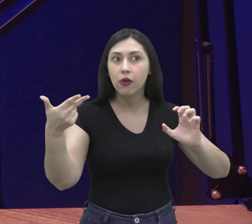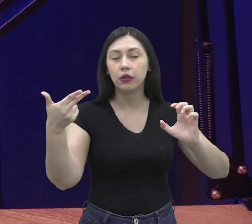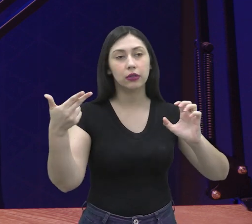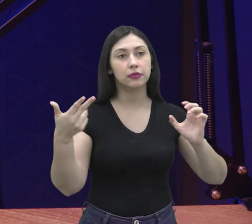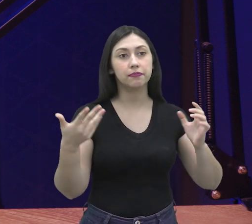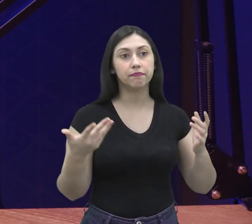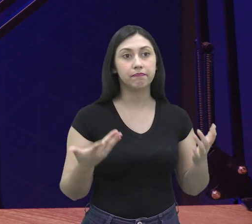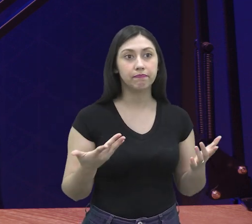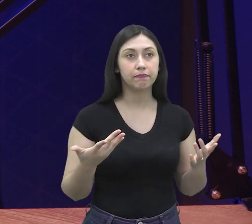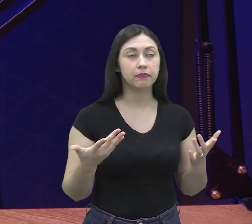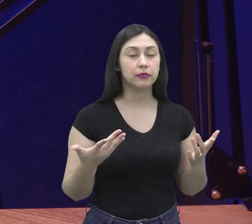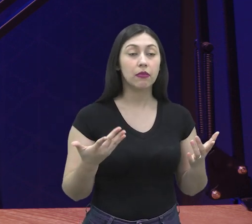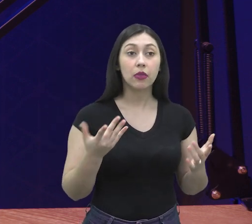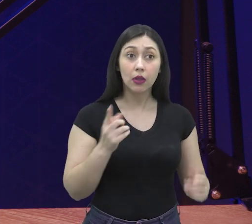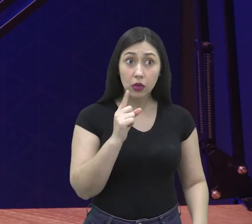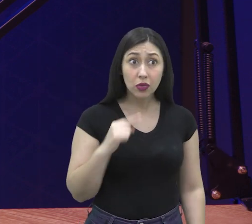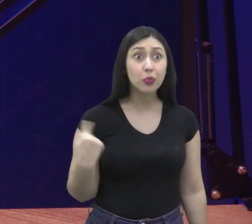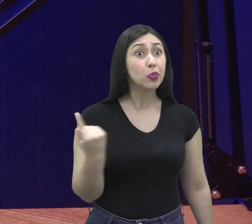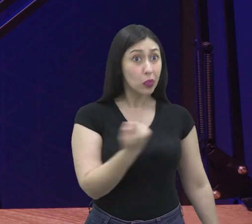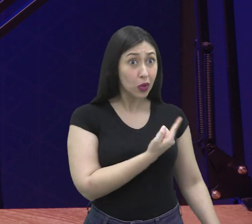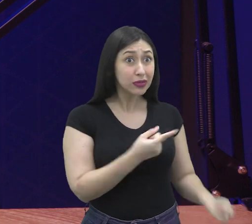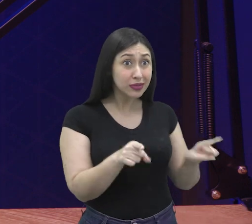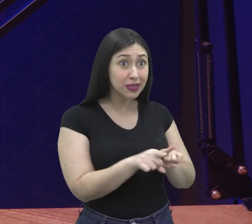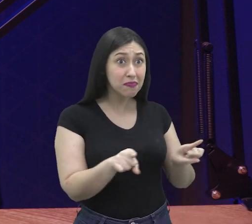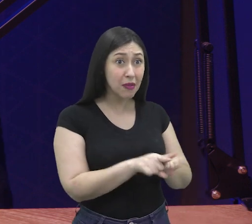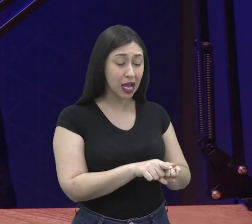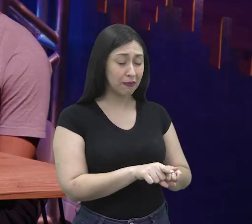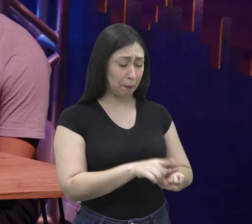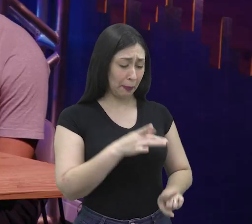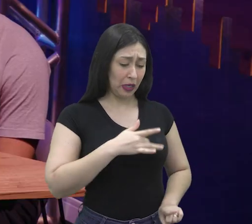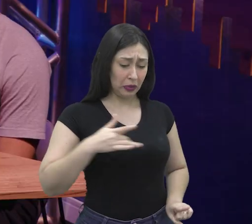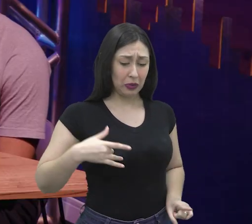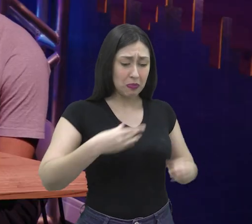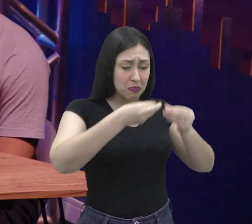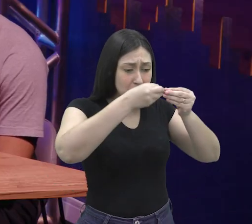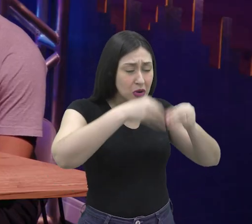animais. E nós fomos afetados, né, Samu?